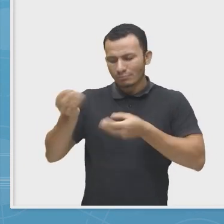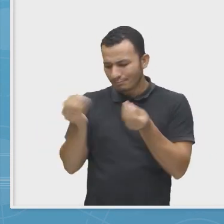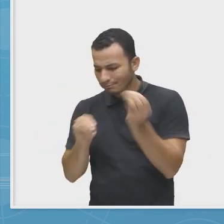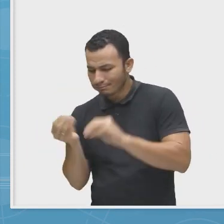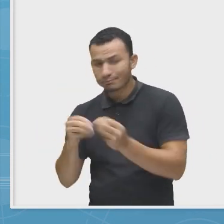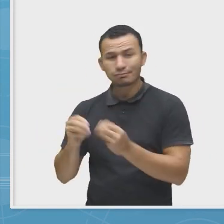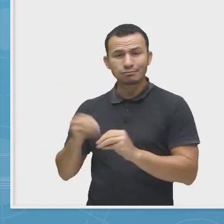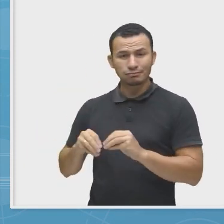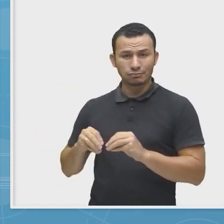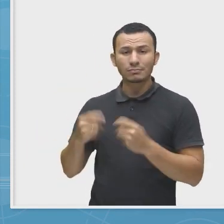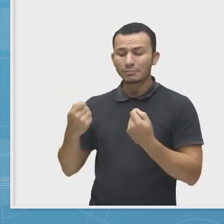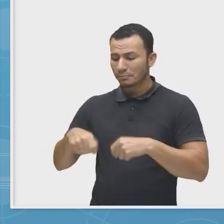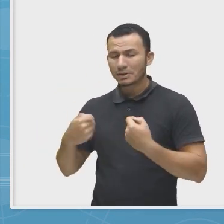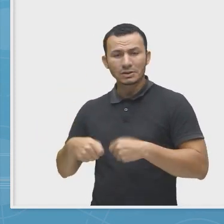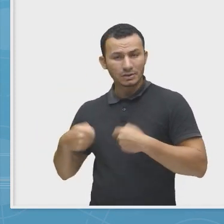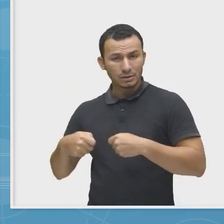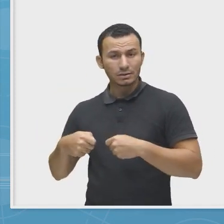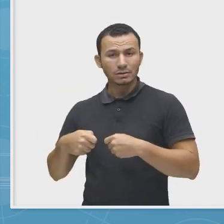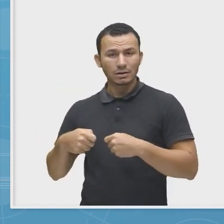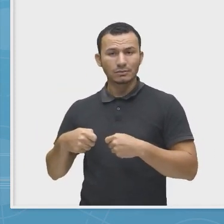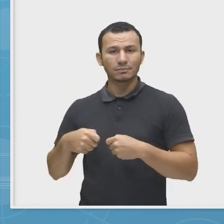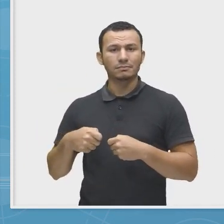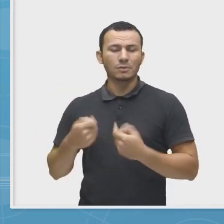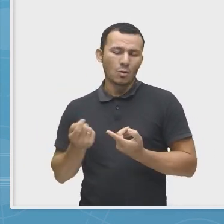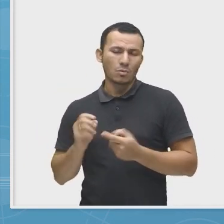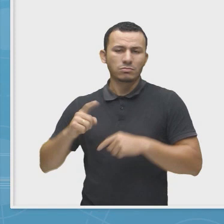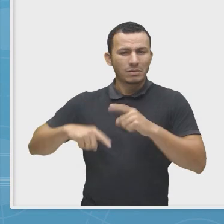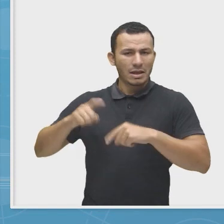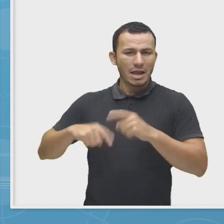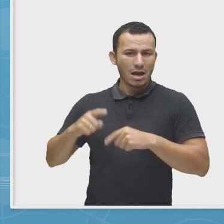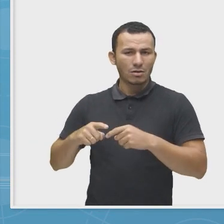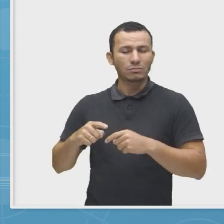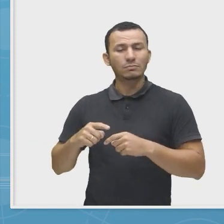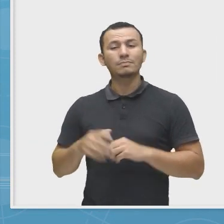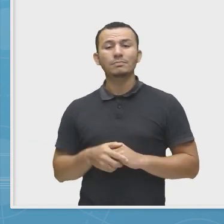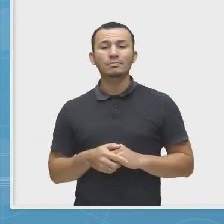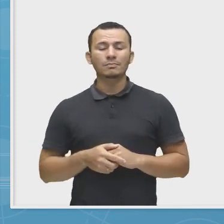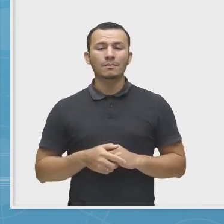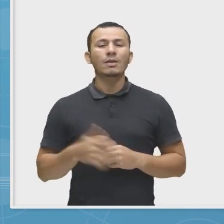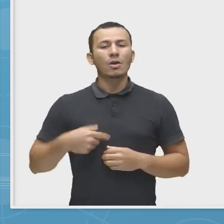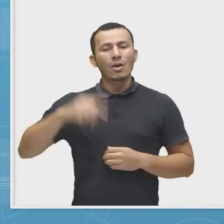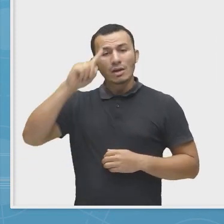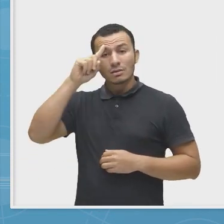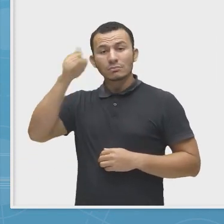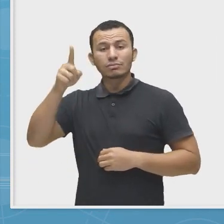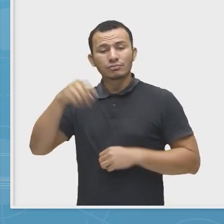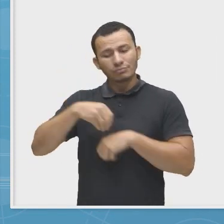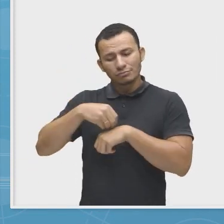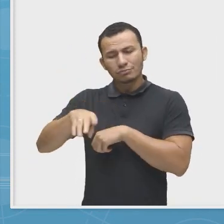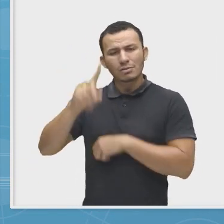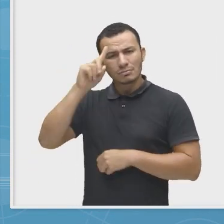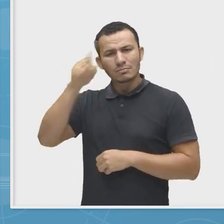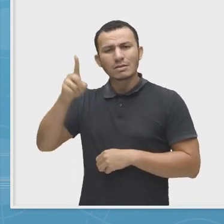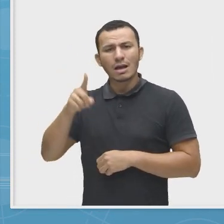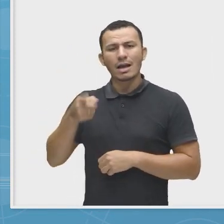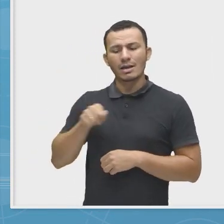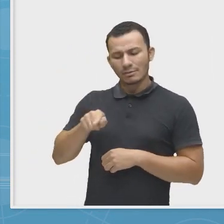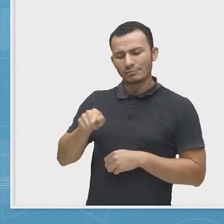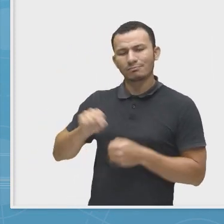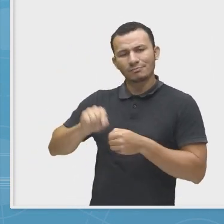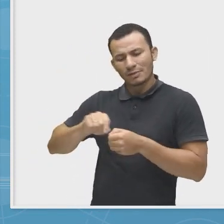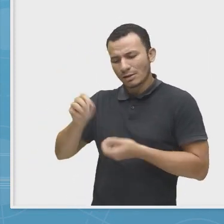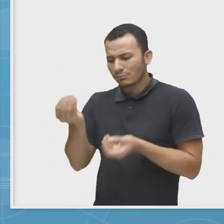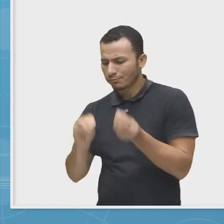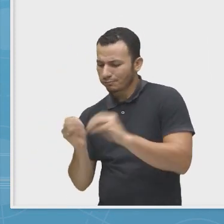tarefa, ou materiais que fazem parte de um determinado produto. Então, ele vai estar dando a ordem para executar